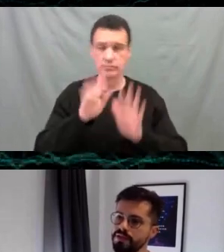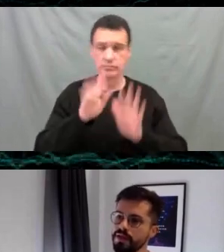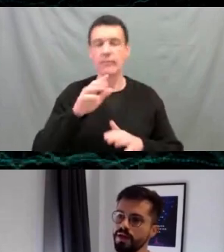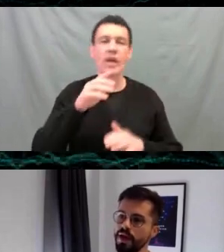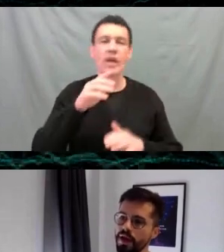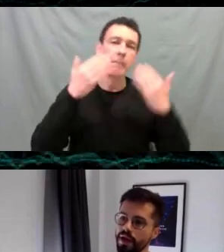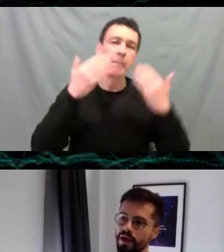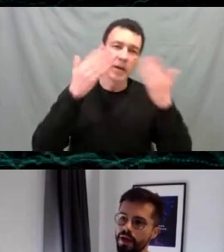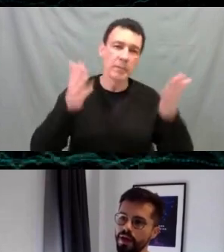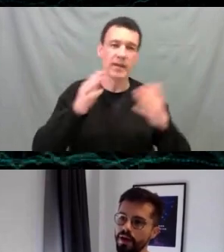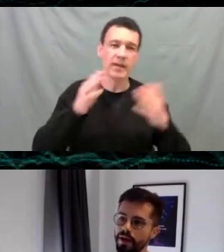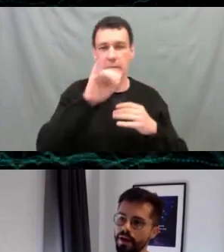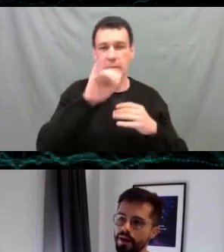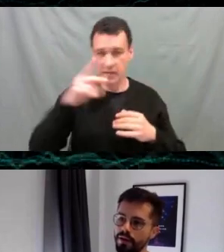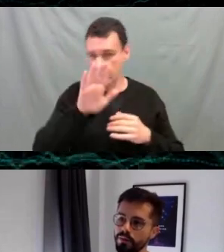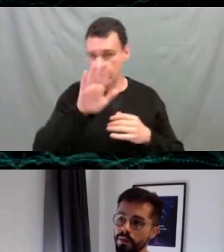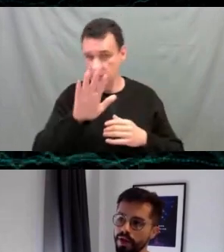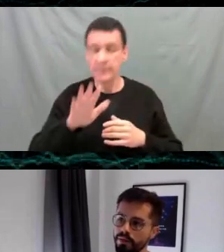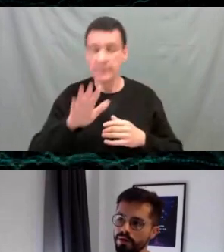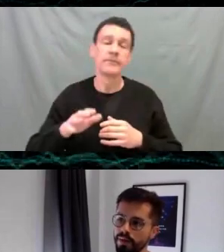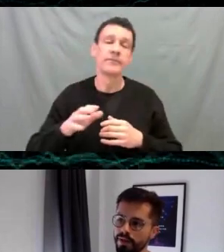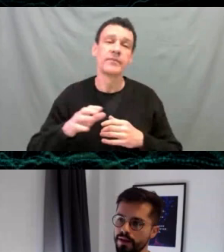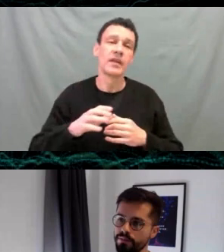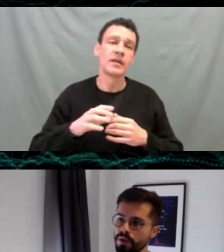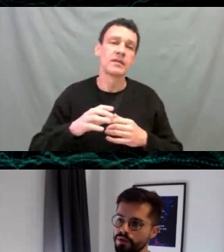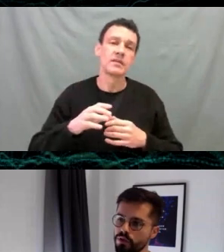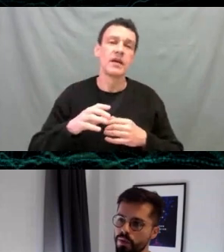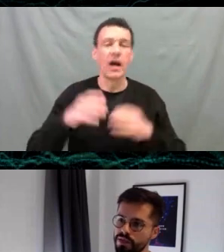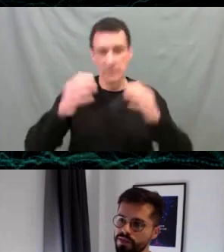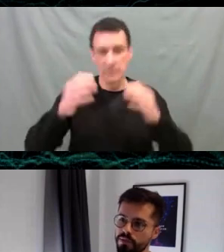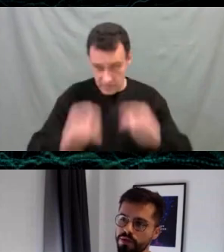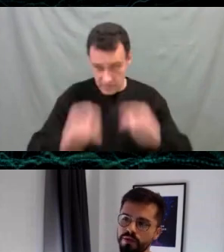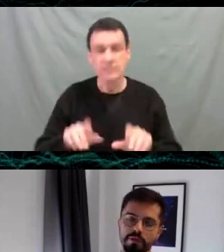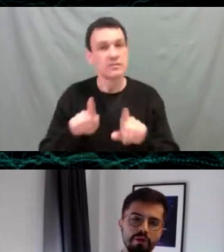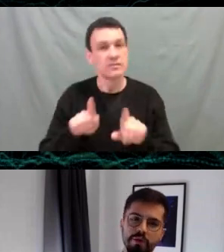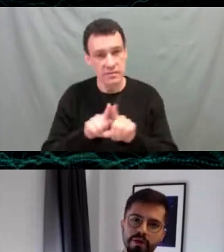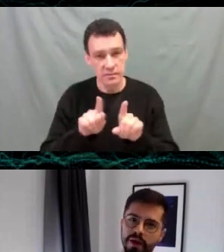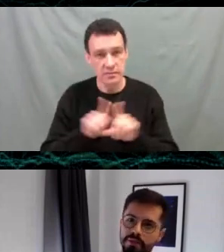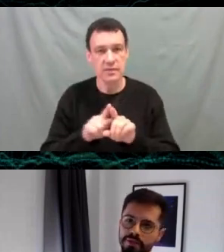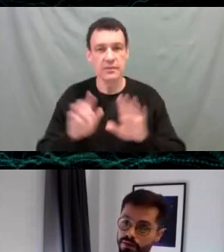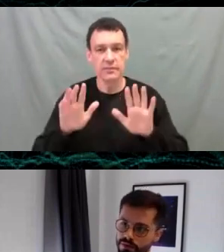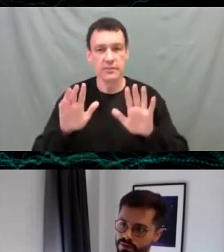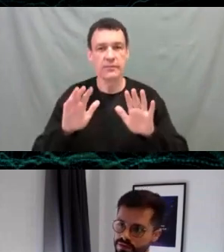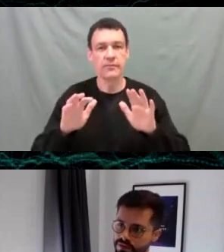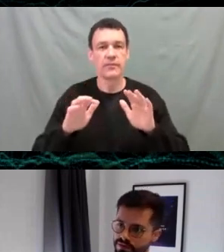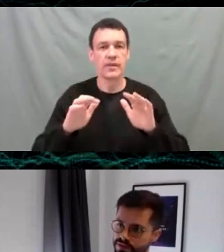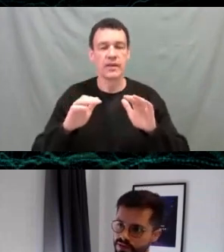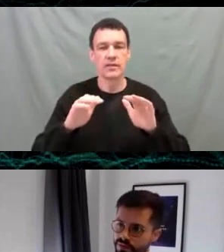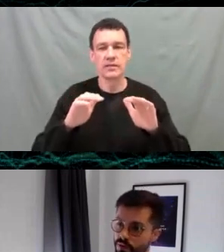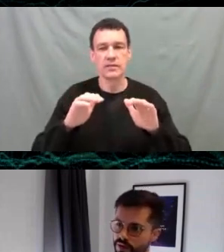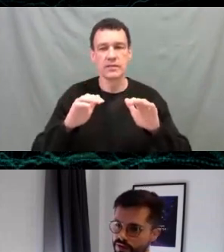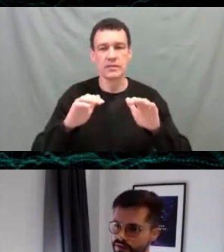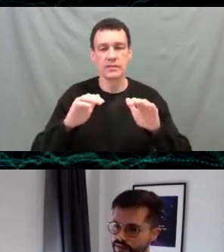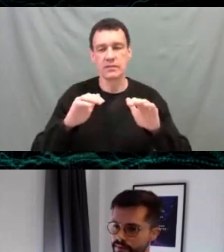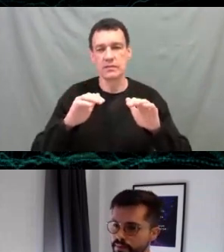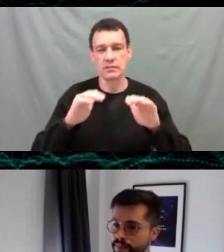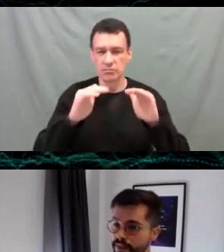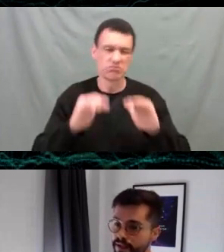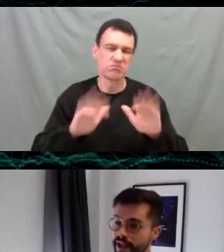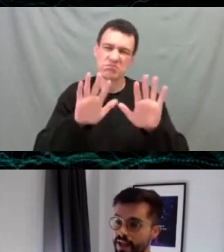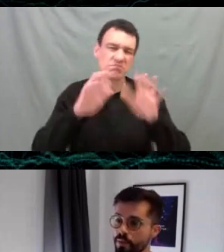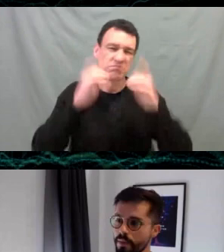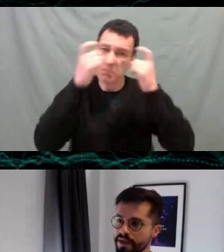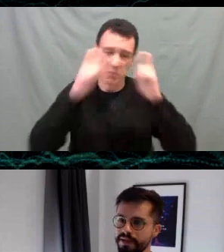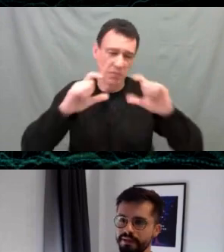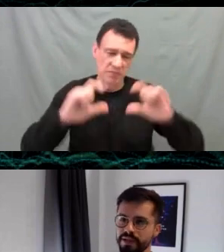e aqui a gente tem extras a do pobre aqui também né Desculpa esse pessoal não é assim não sei se preocupa com